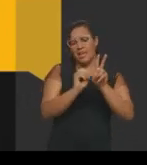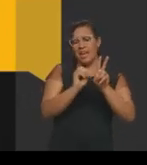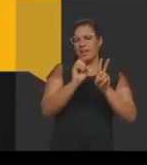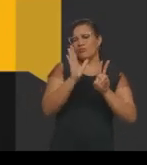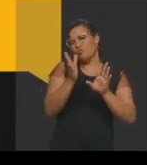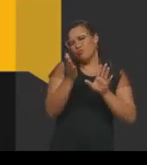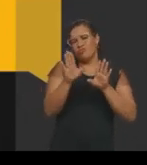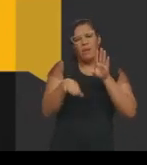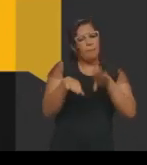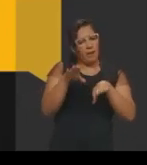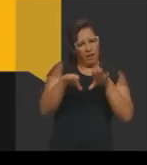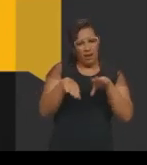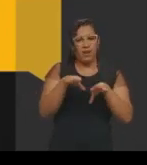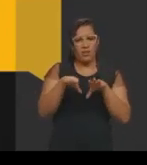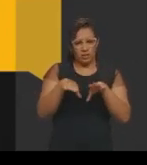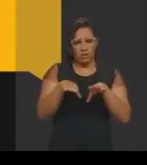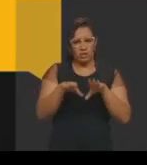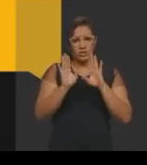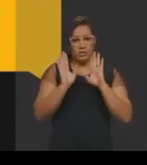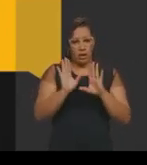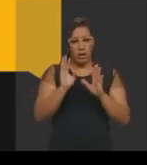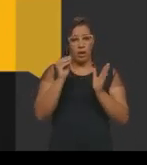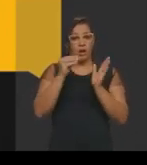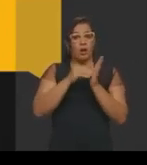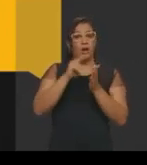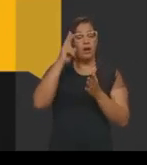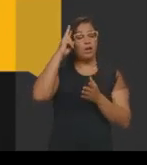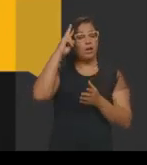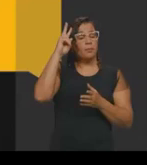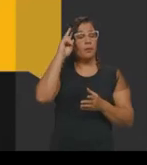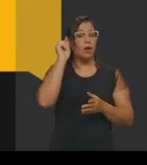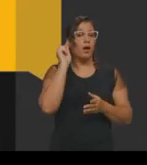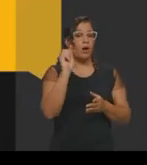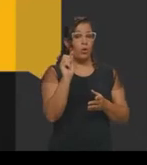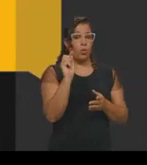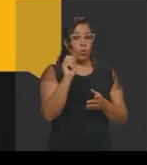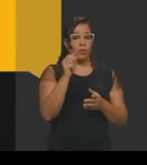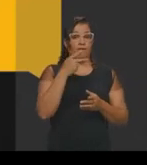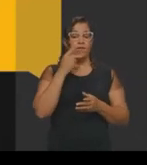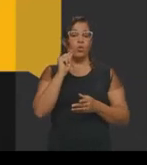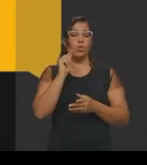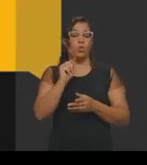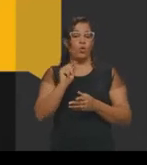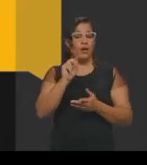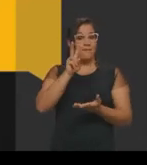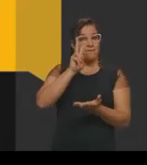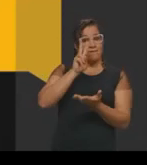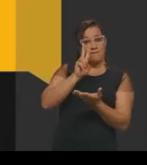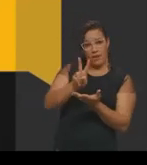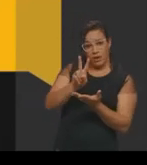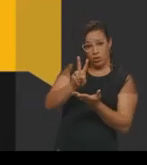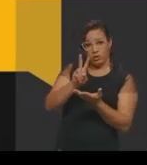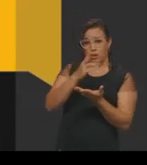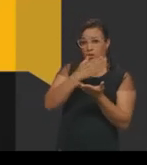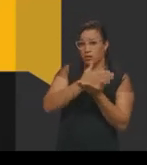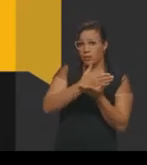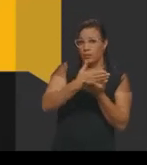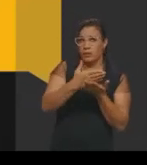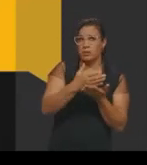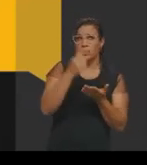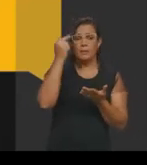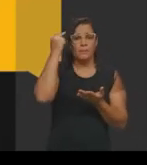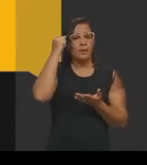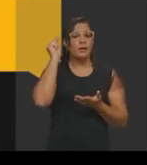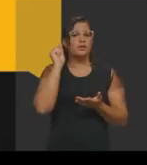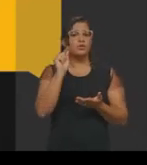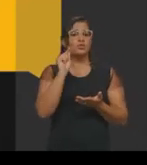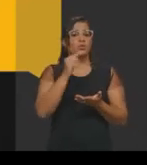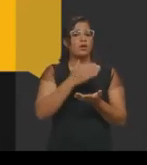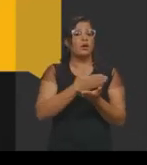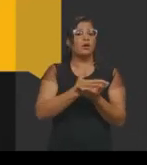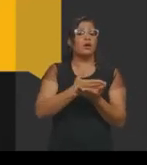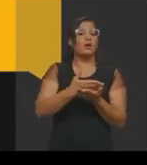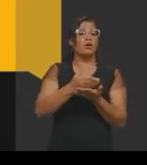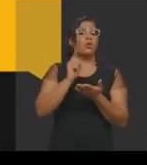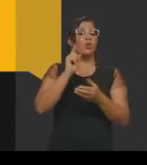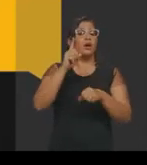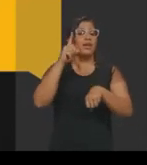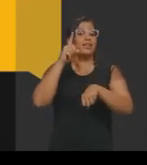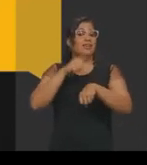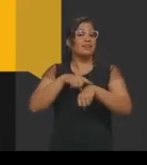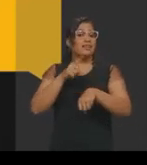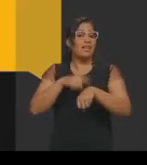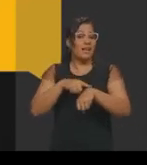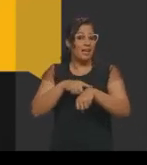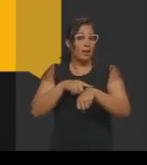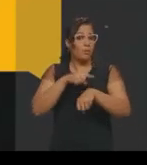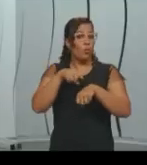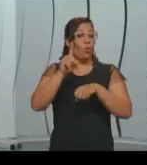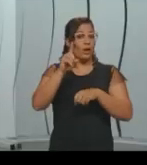problema. Mas aqui você pode lembrar do quê? Quando falarmos de velocidade inicial, pensa que é a velocidade no instante de tempo igual